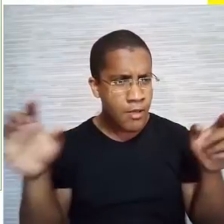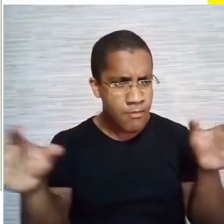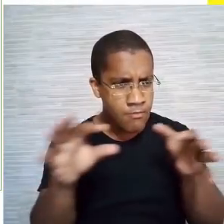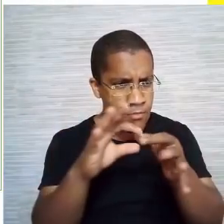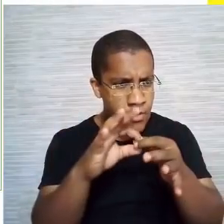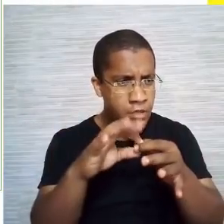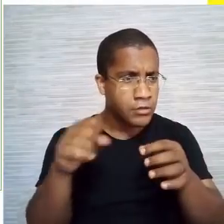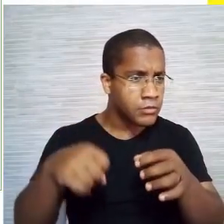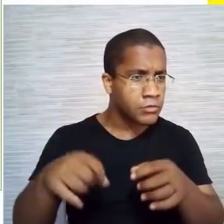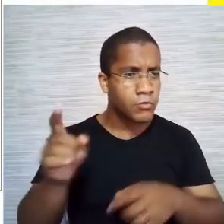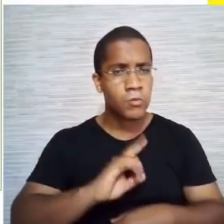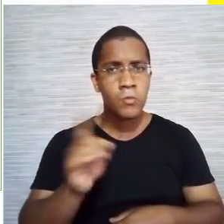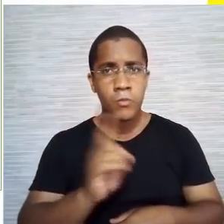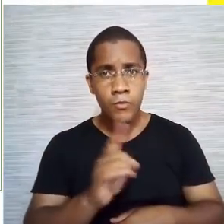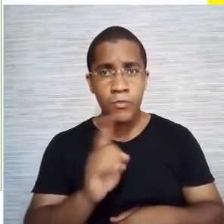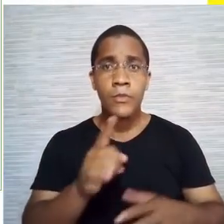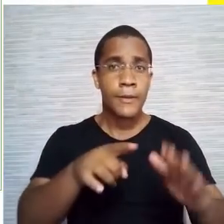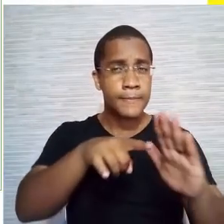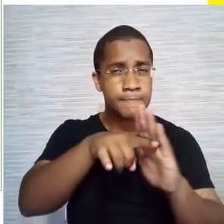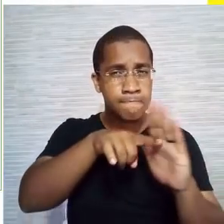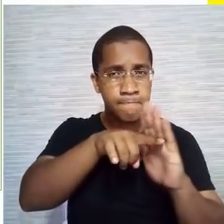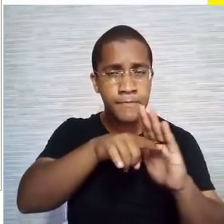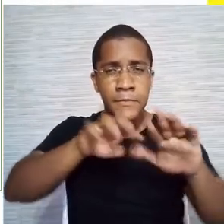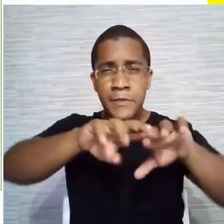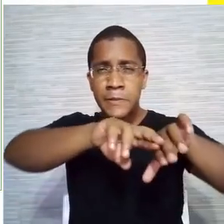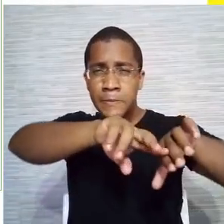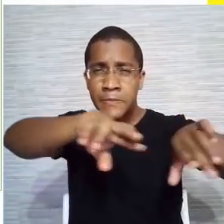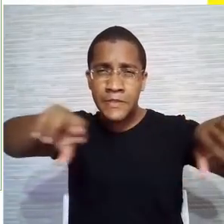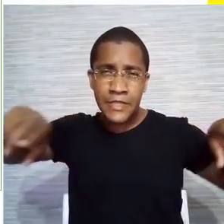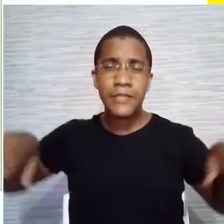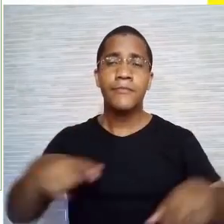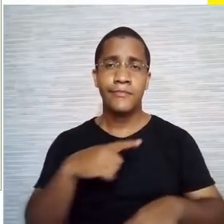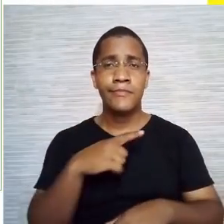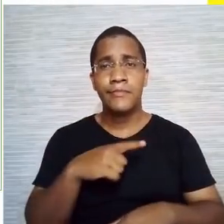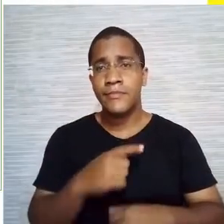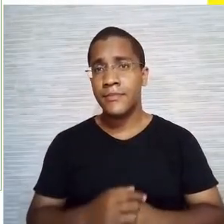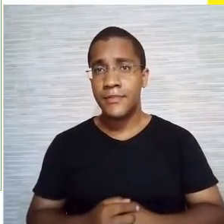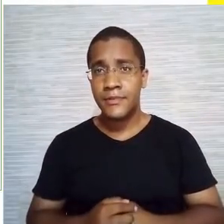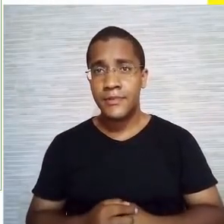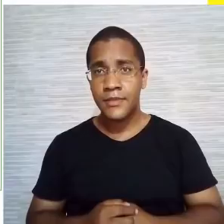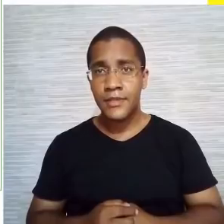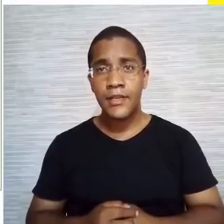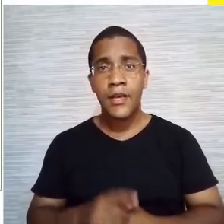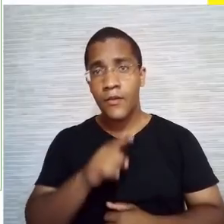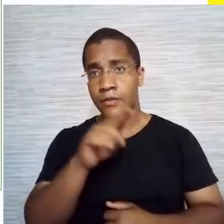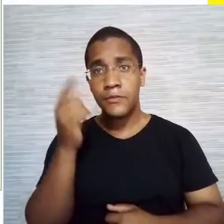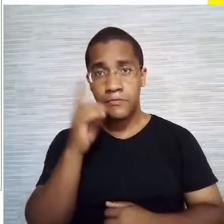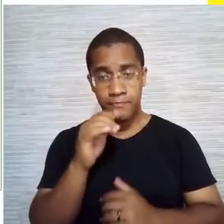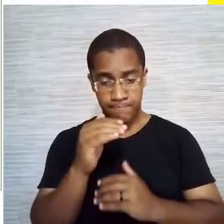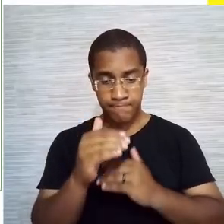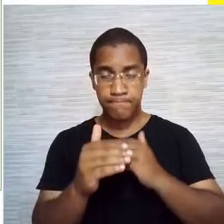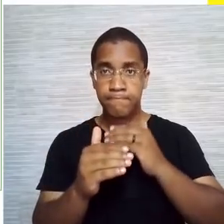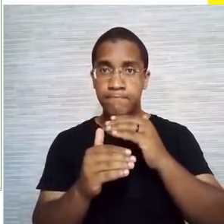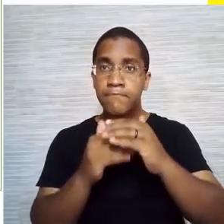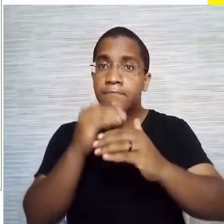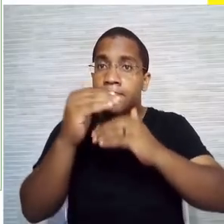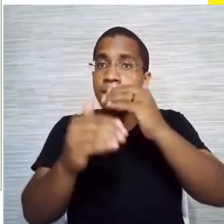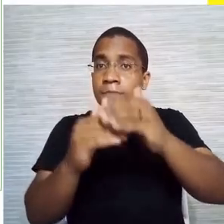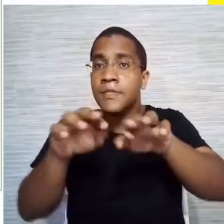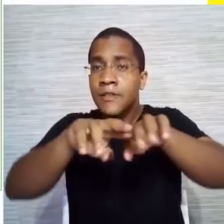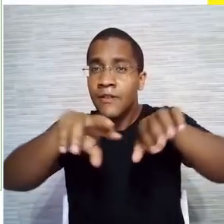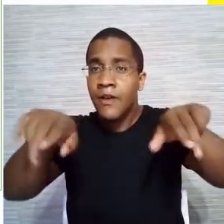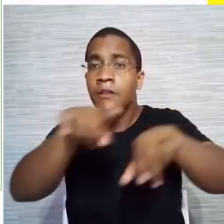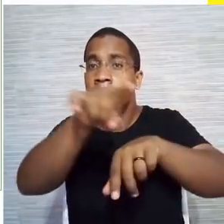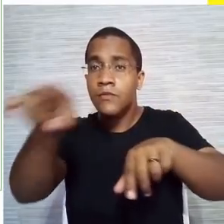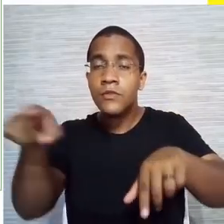relações, sintetizar e generalizar, etc. Esses são os passos, esses são os interesses que nós